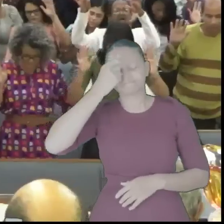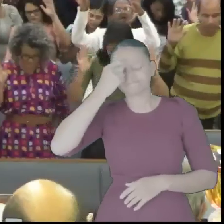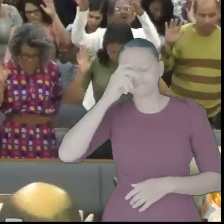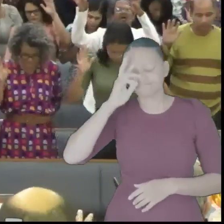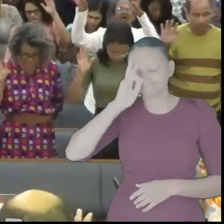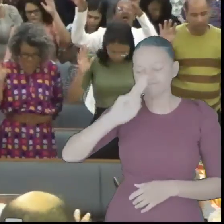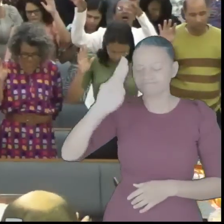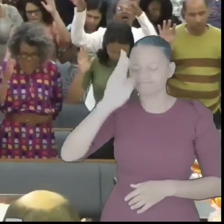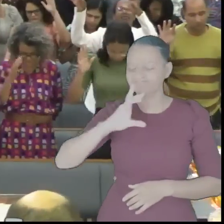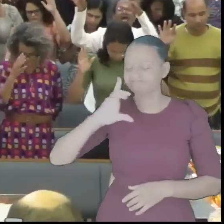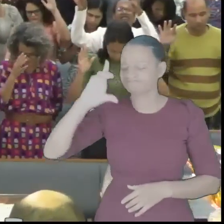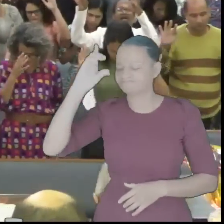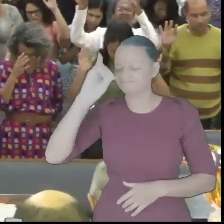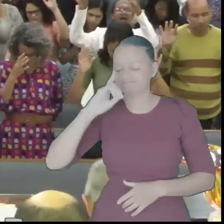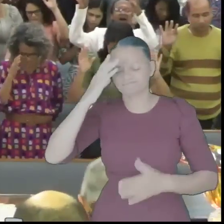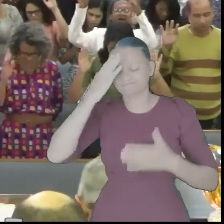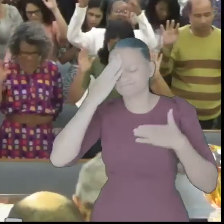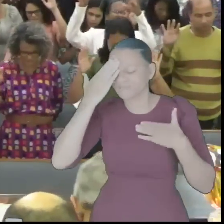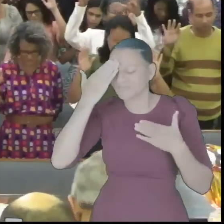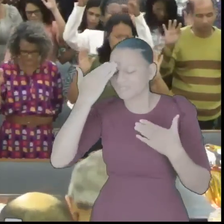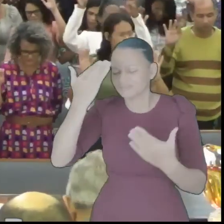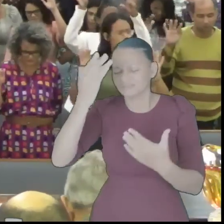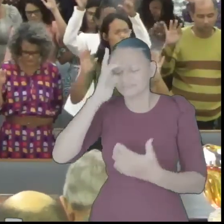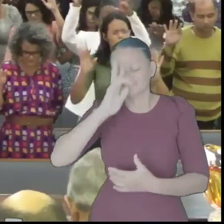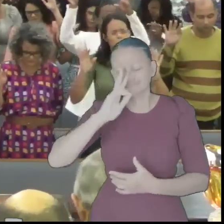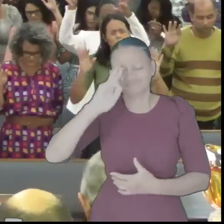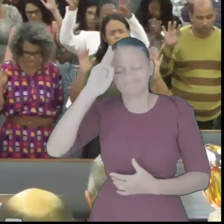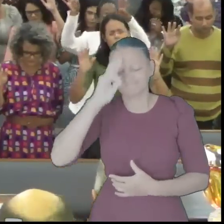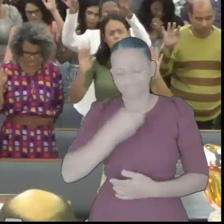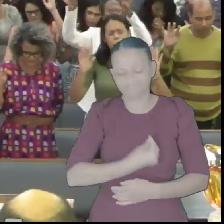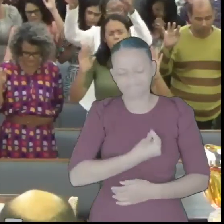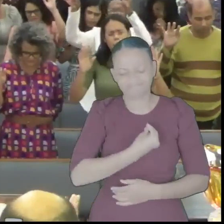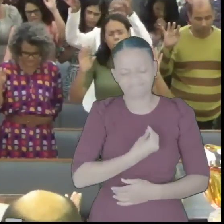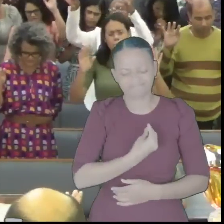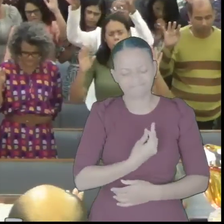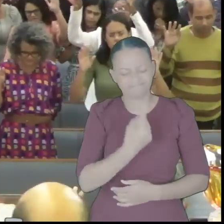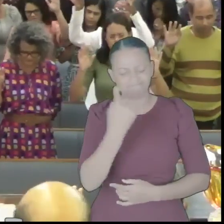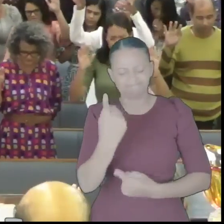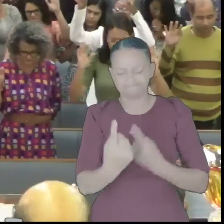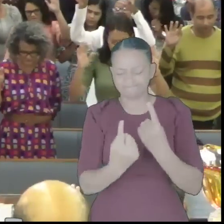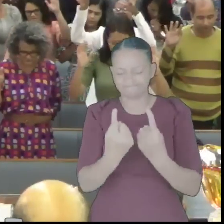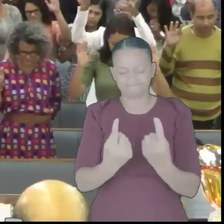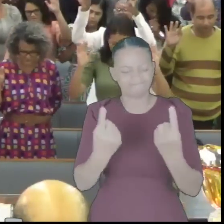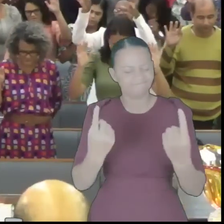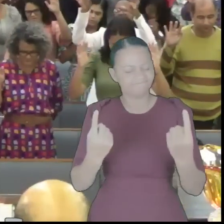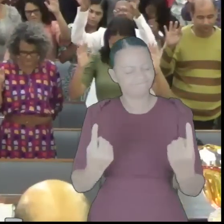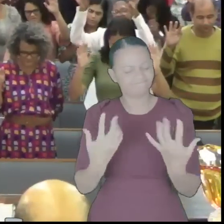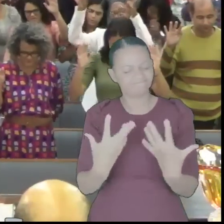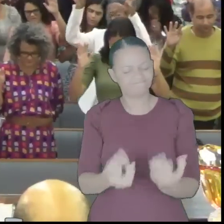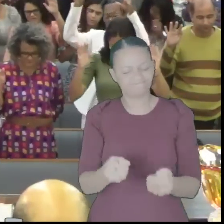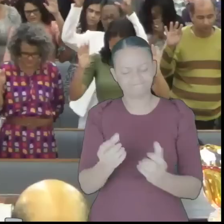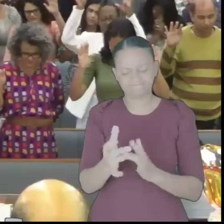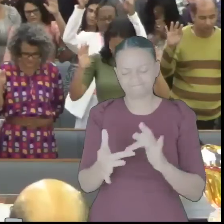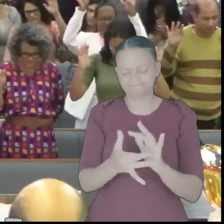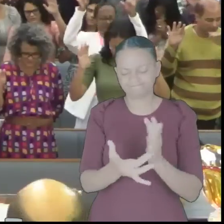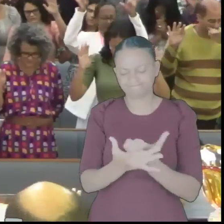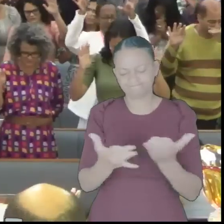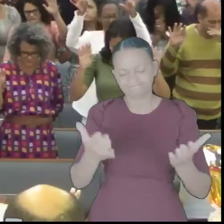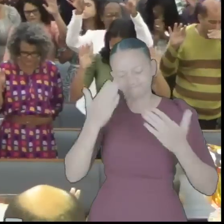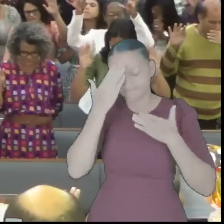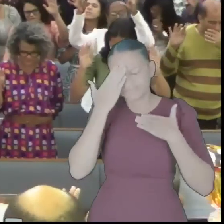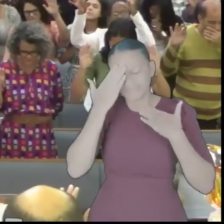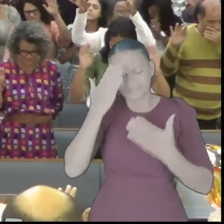Senhor Deus, como somos agradecidos pelas vidas que hoje ouviram a tua palavra. Gratos, Deus,